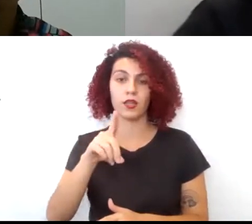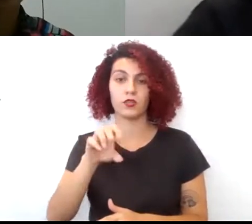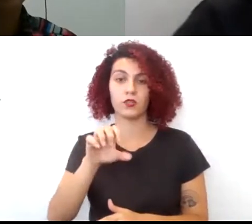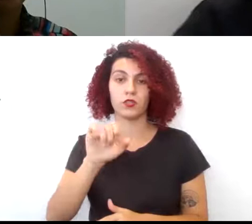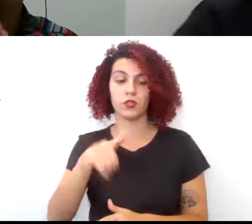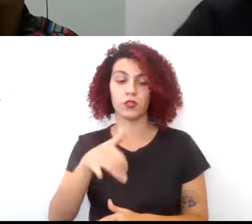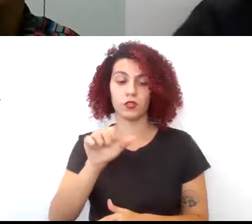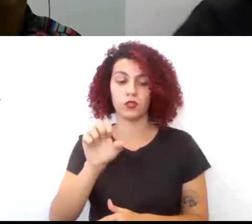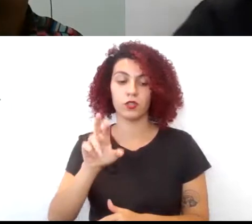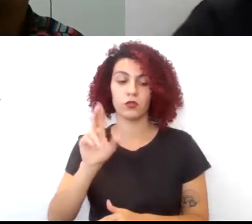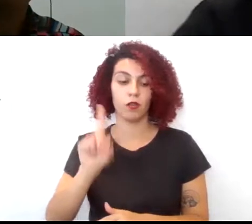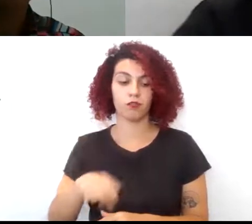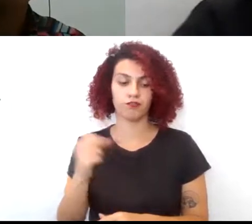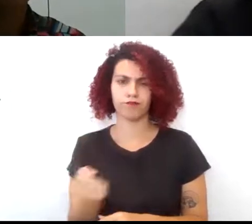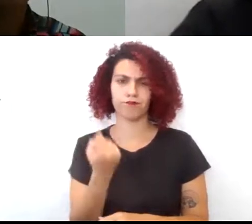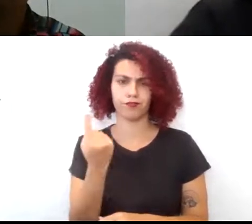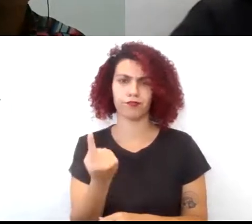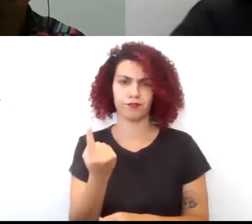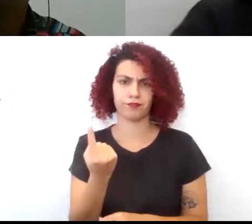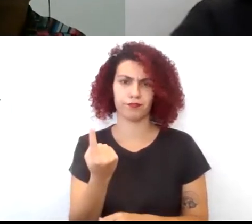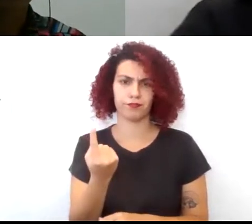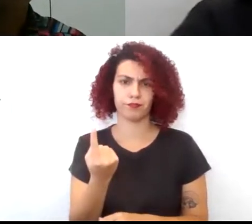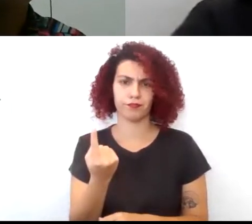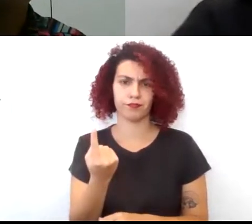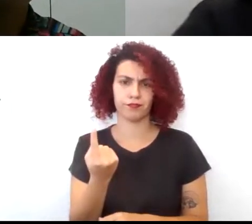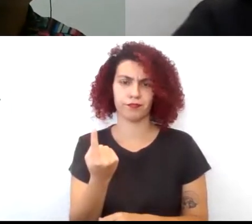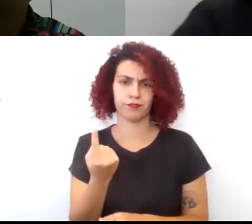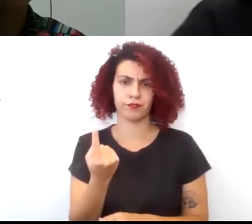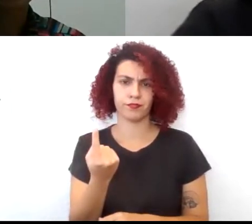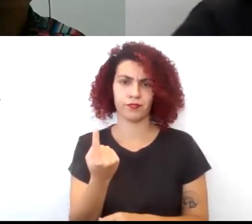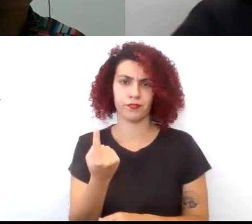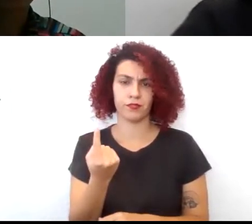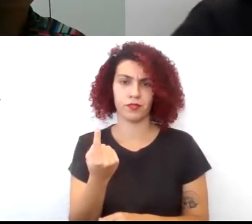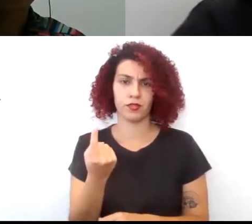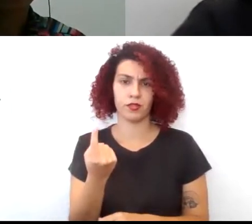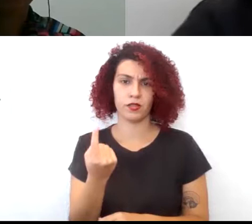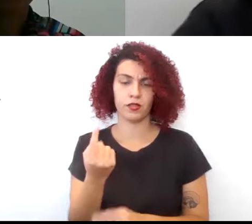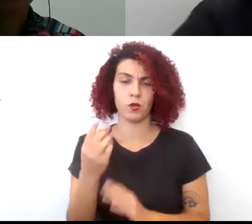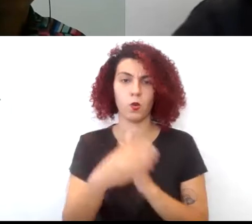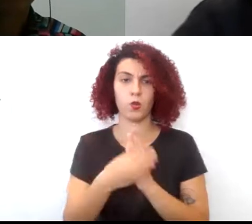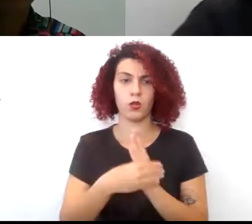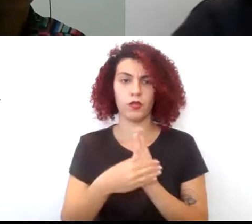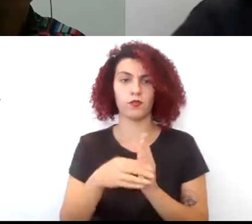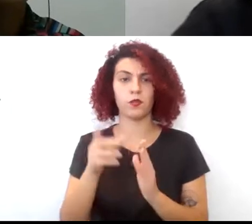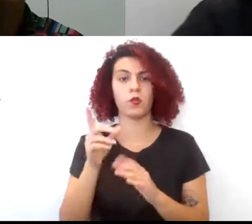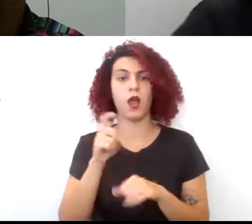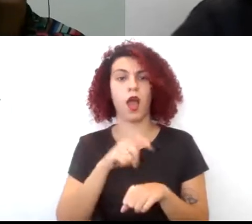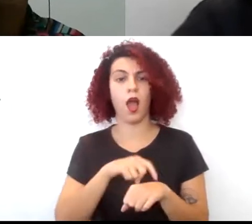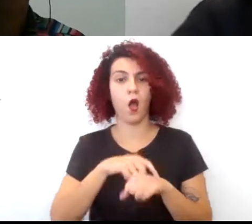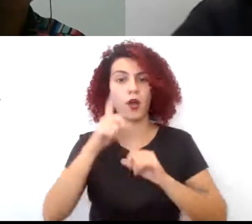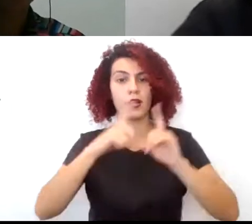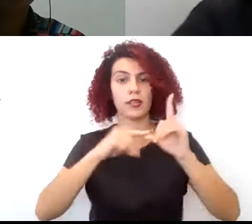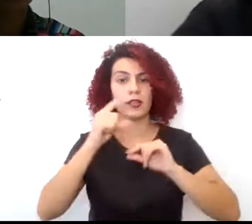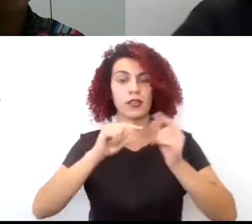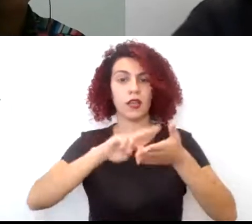gente ela era ela era contemporânea da Clarice Lispector A Hora da Estrela é o quê O que